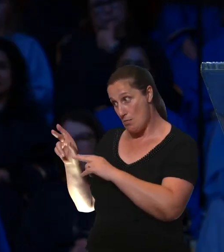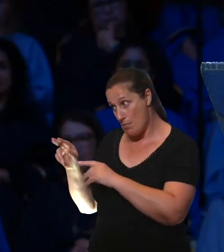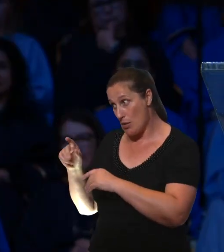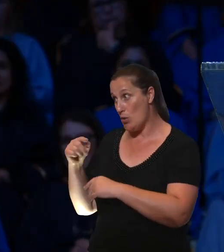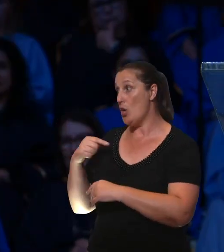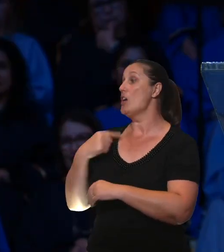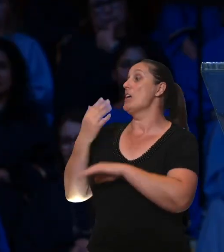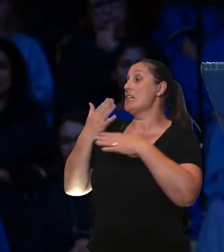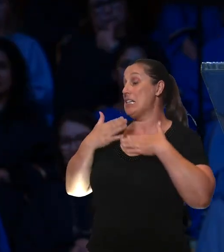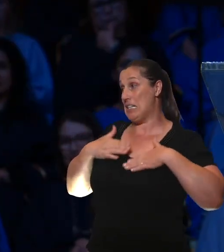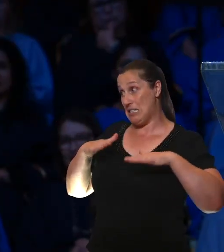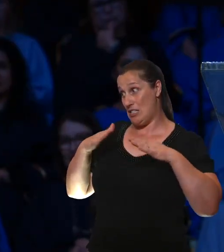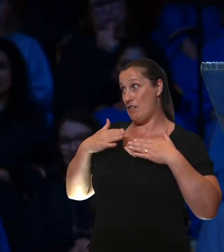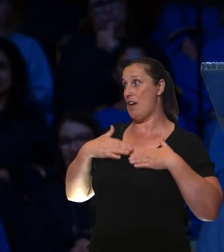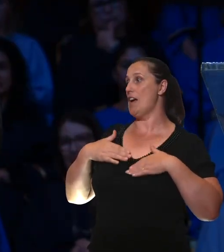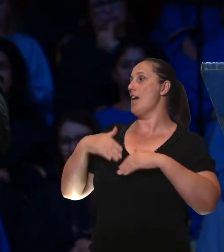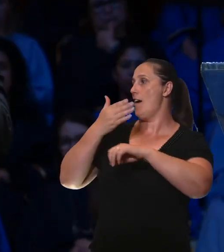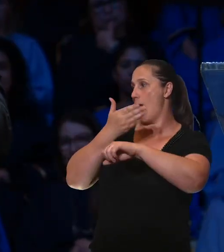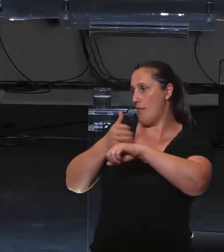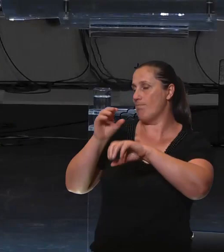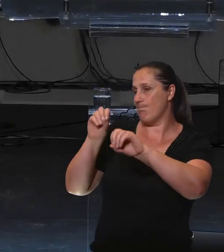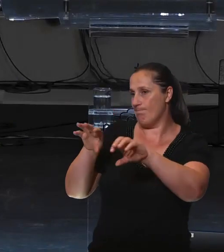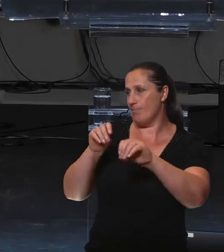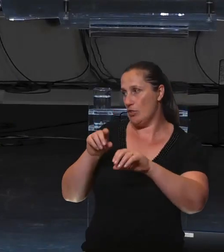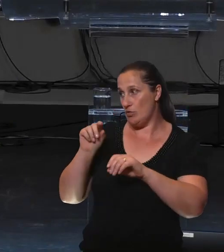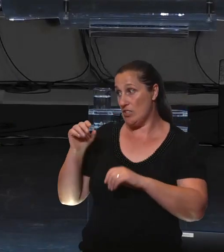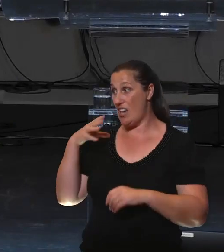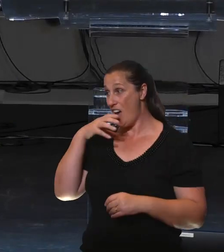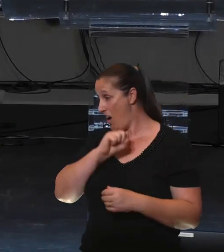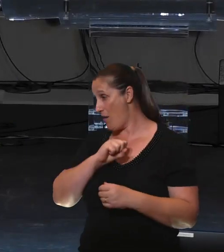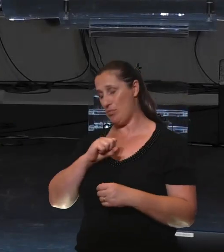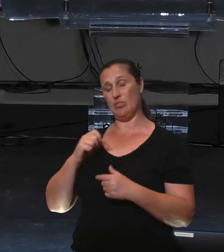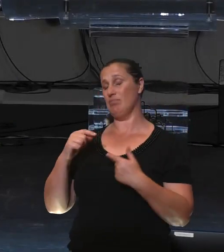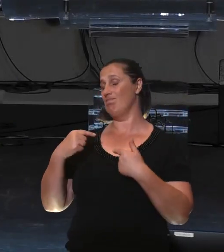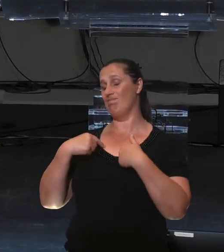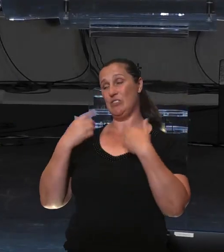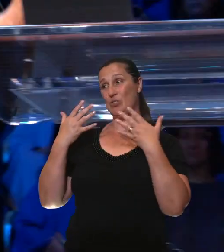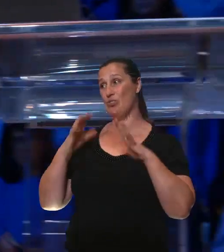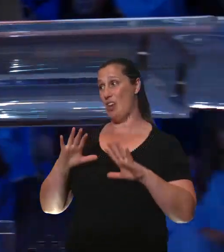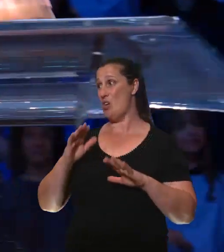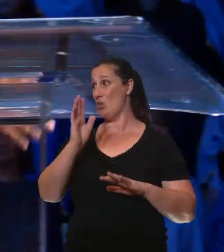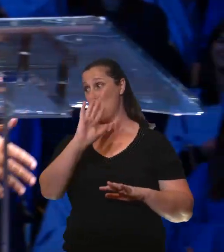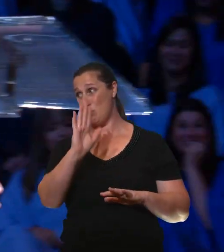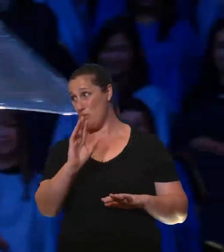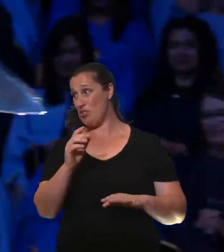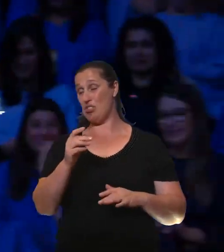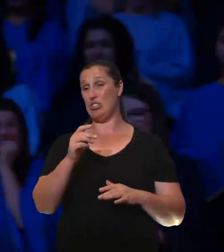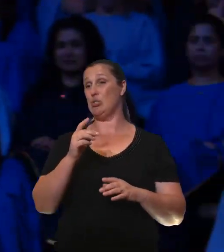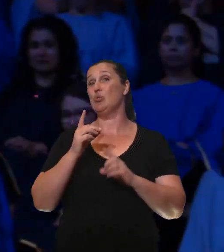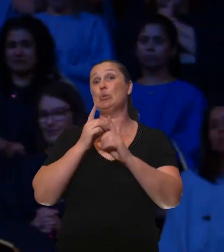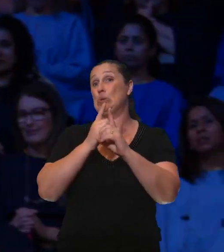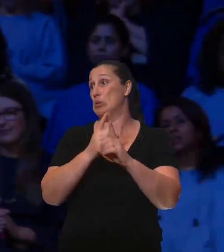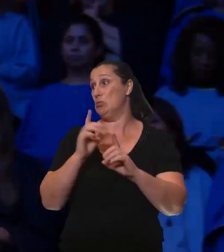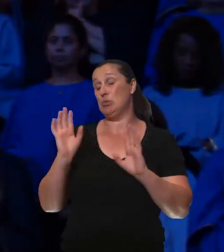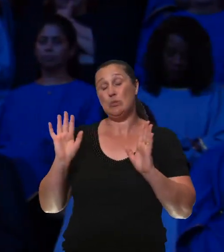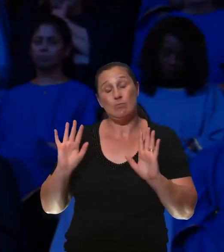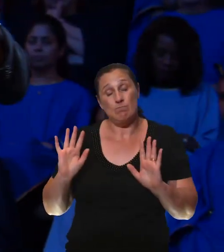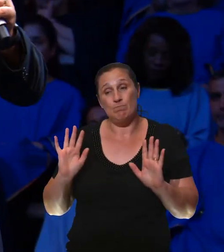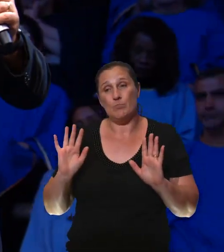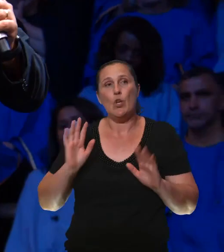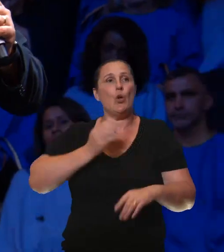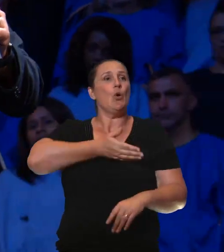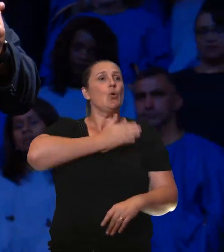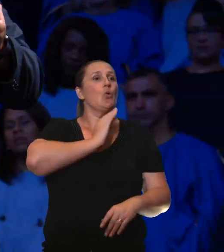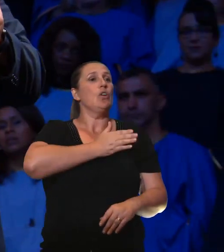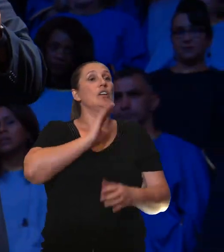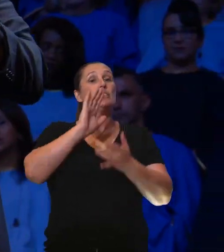mais com pressa. Se você está com pressa, o problema é seu. Eu não vou despedir essa multidão de discípulos. O